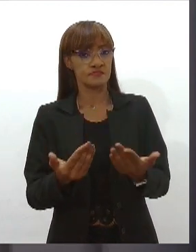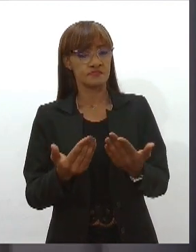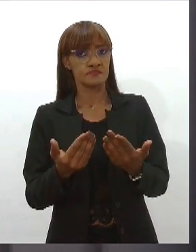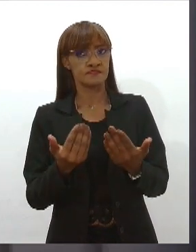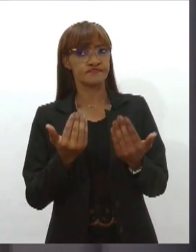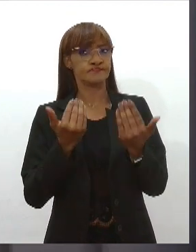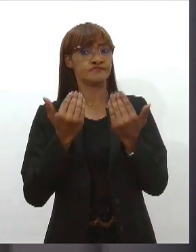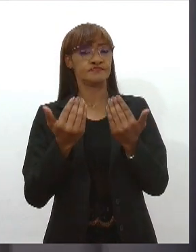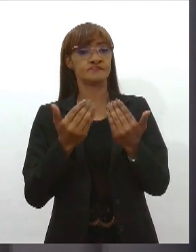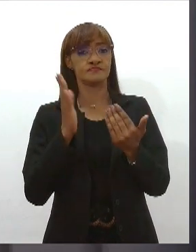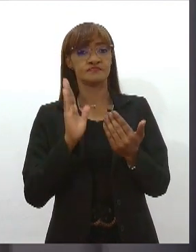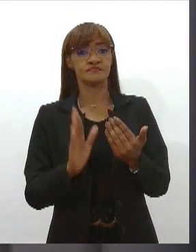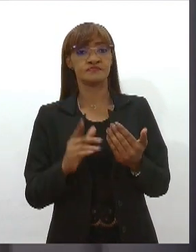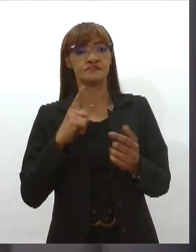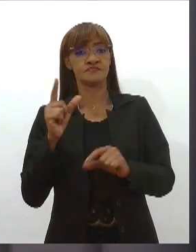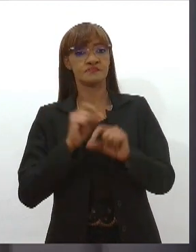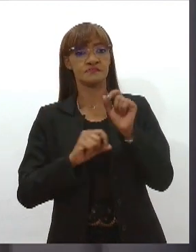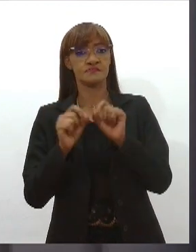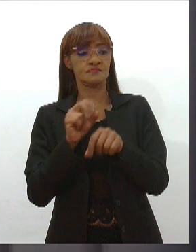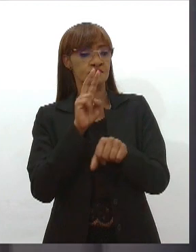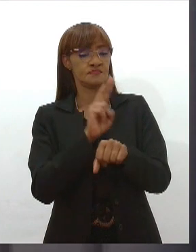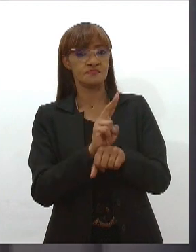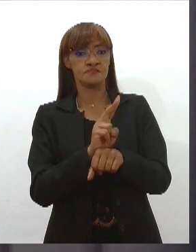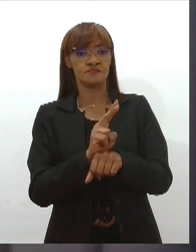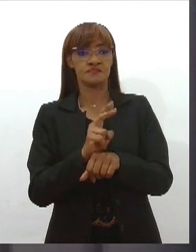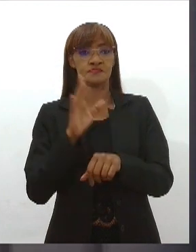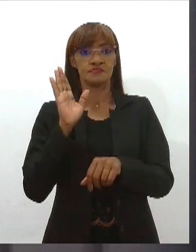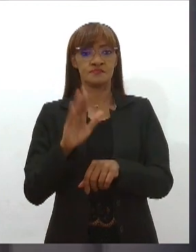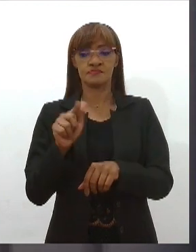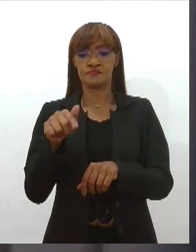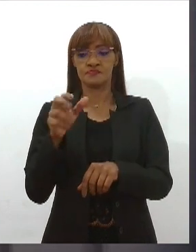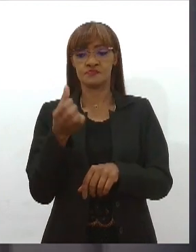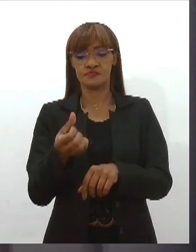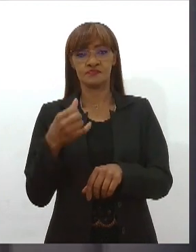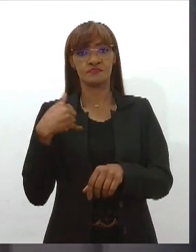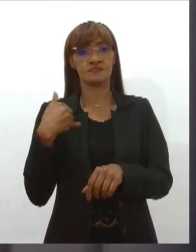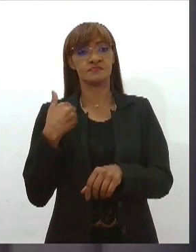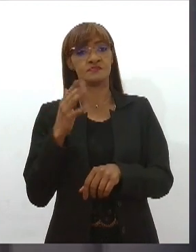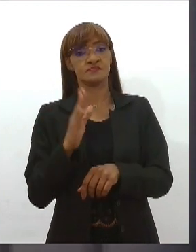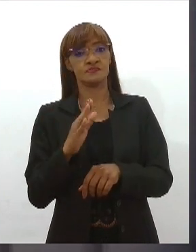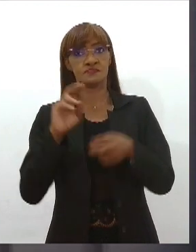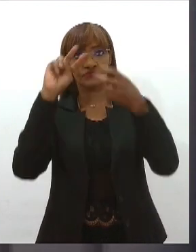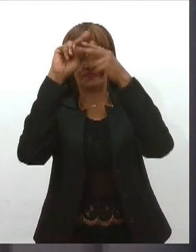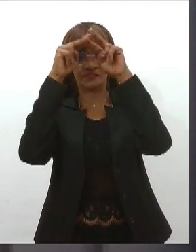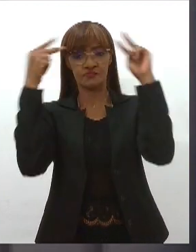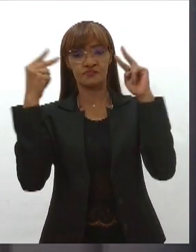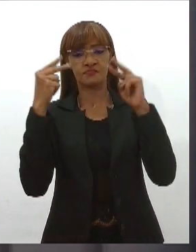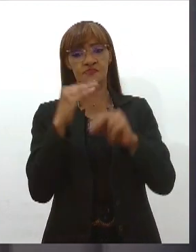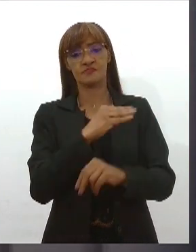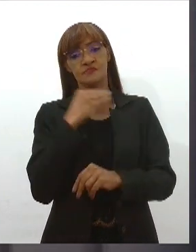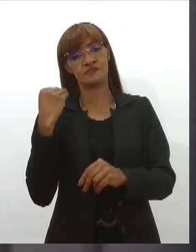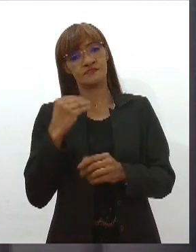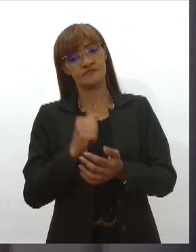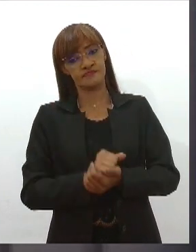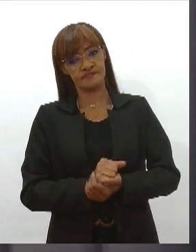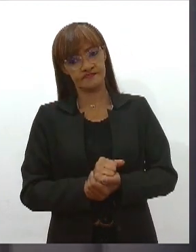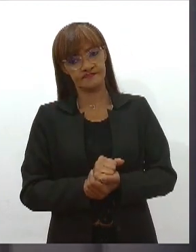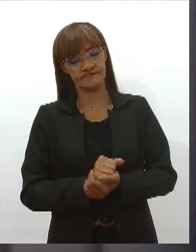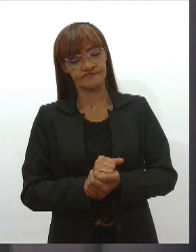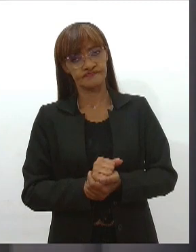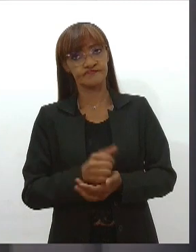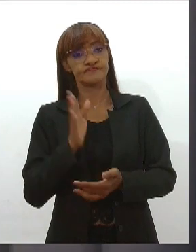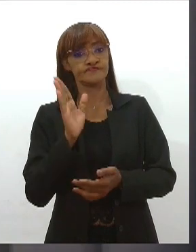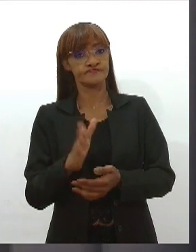de um paciente de 76 anos diagnosticado com AVC, que acabou vindo a óbito no USE. Rebatendo o discurso